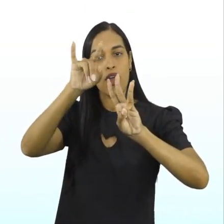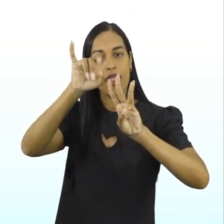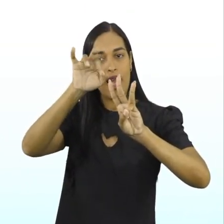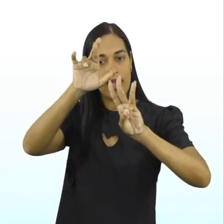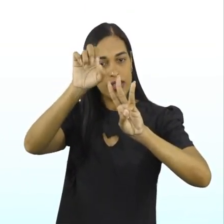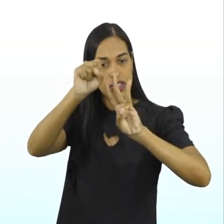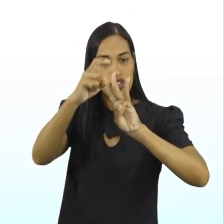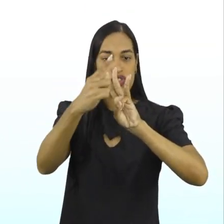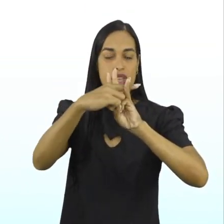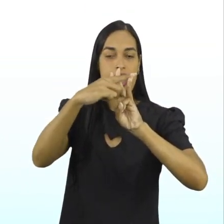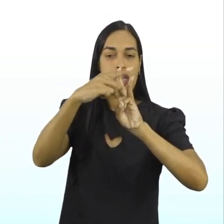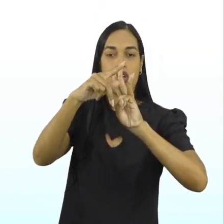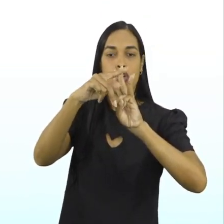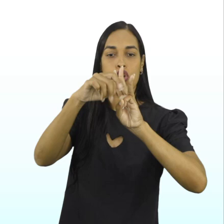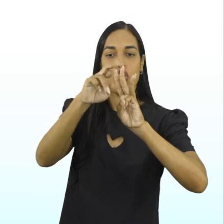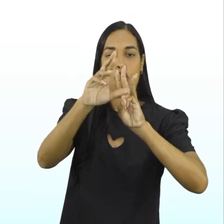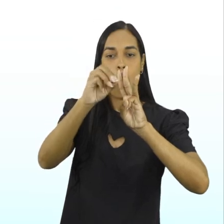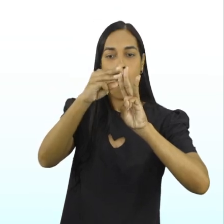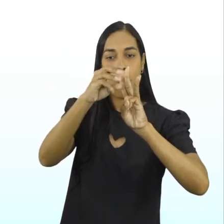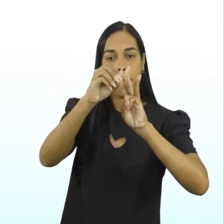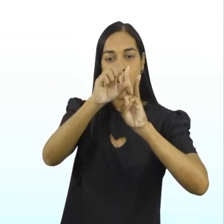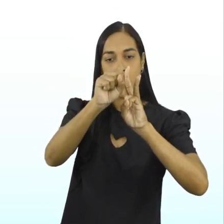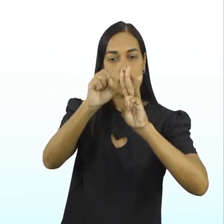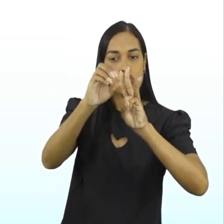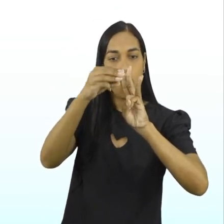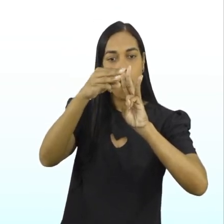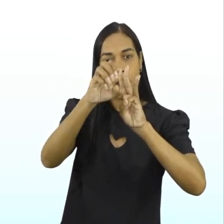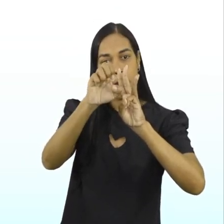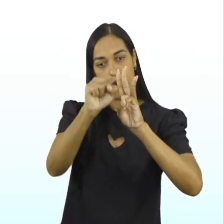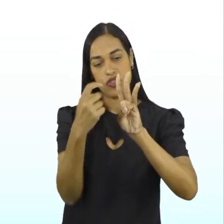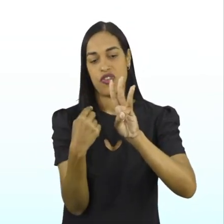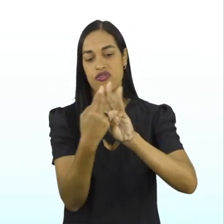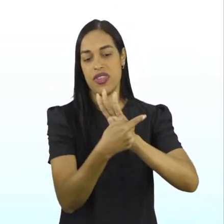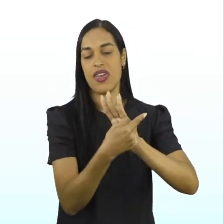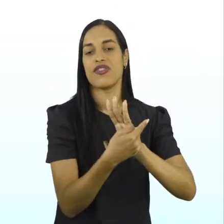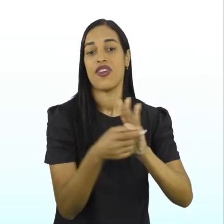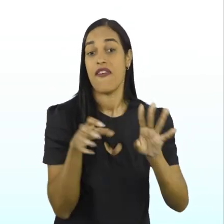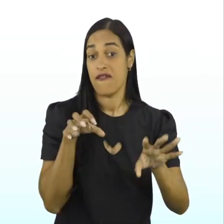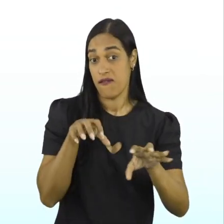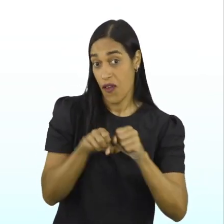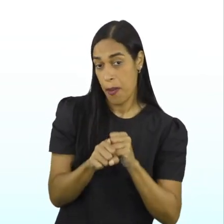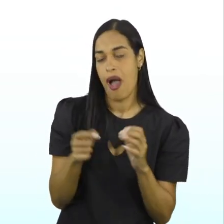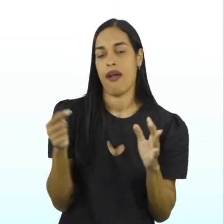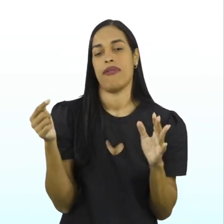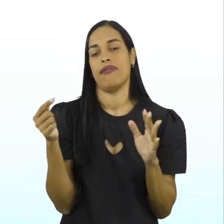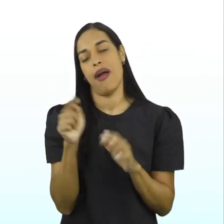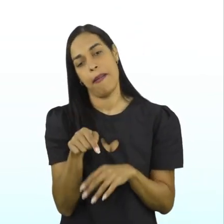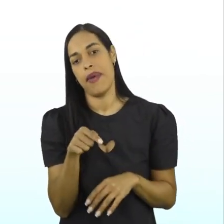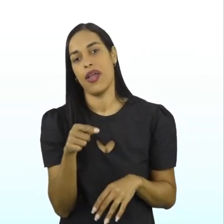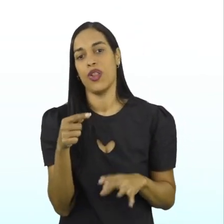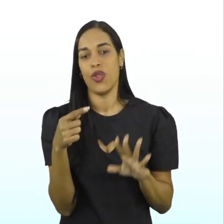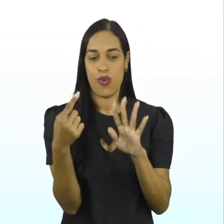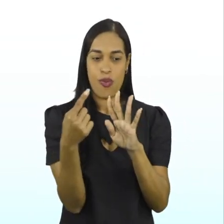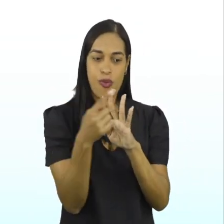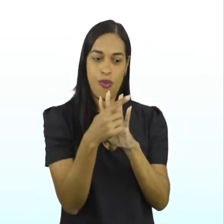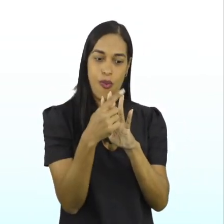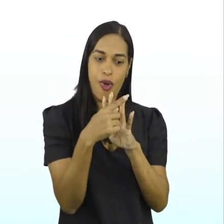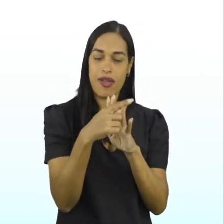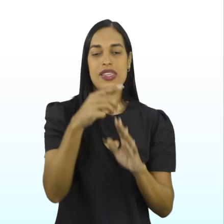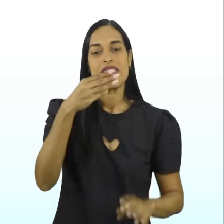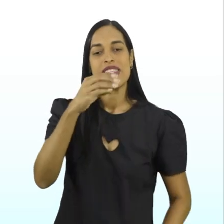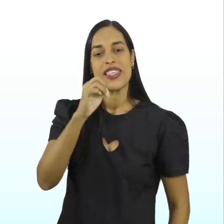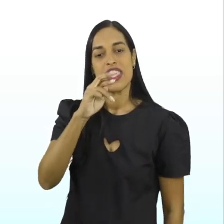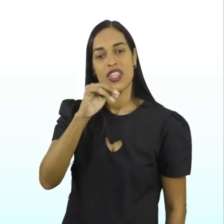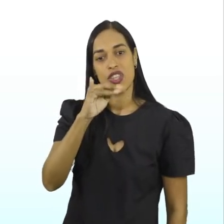desenhos das divisões celulares, quem forma são os centríolos, tá? Então, qualquer coisa que tiver assim, problema no centríolo, então você já sabe que vai